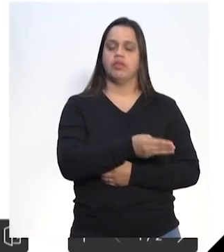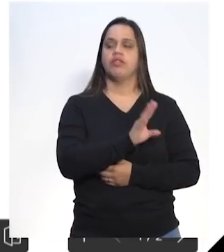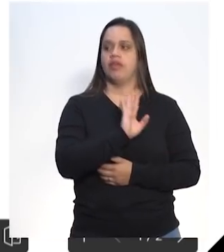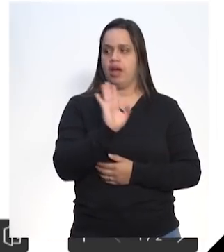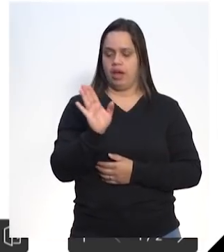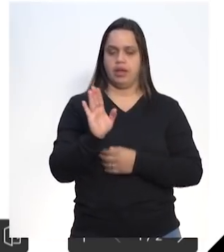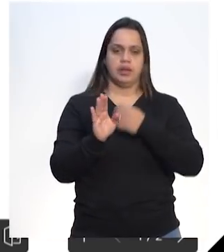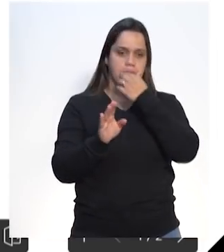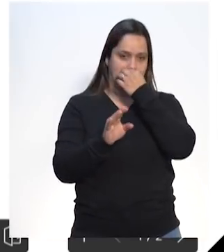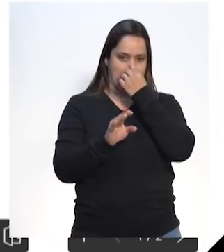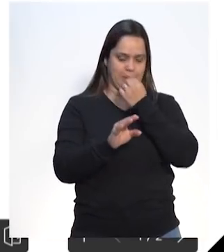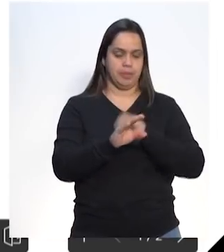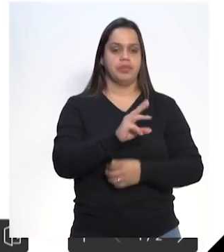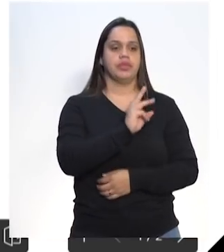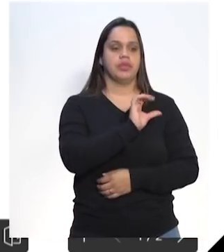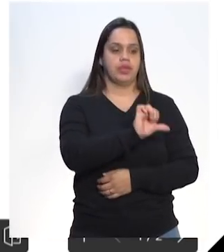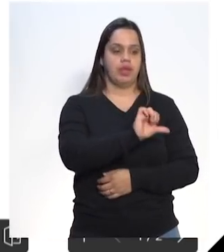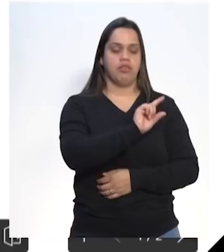mesmo. milhões.